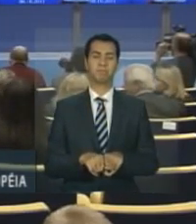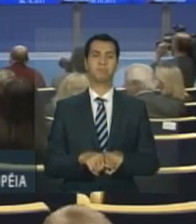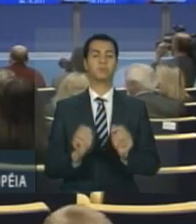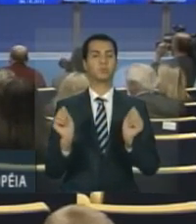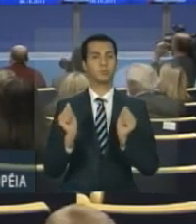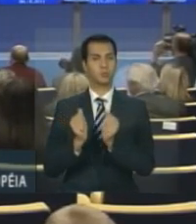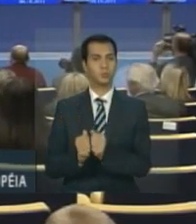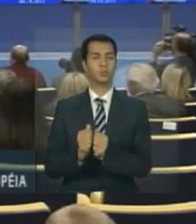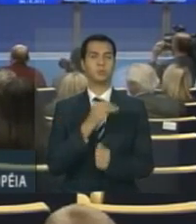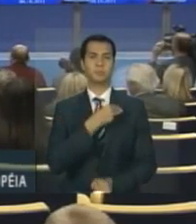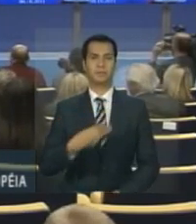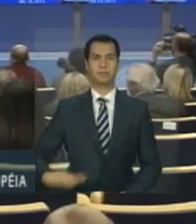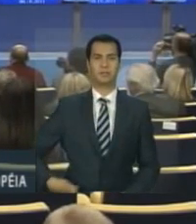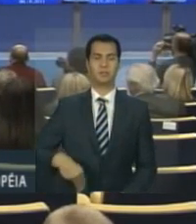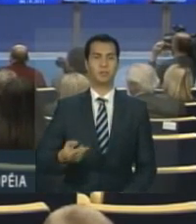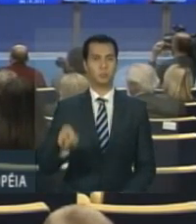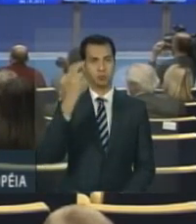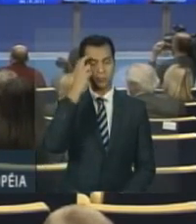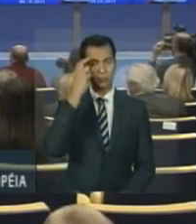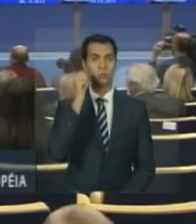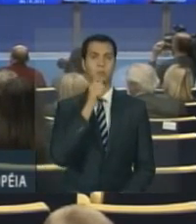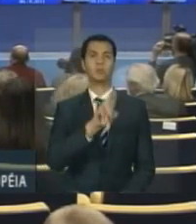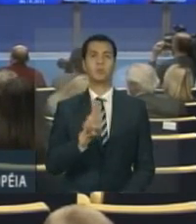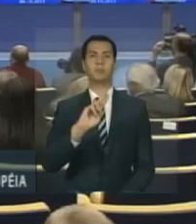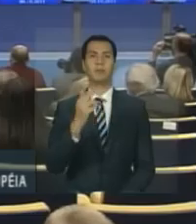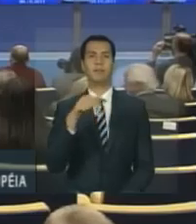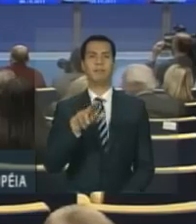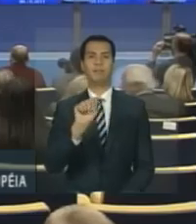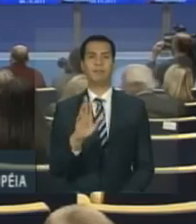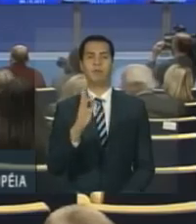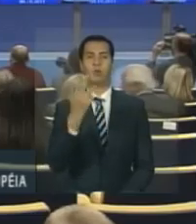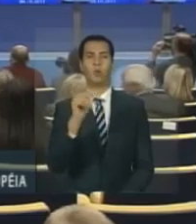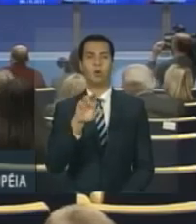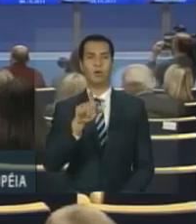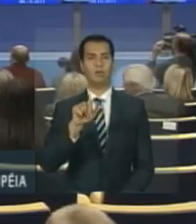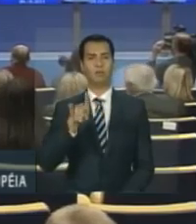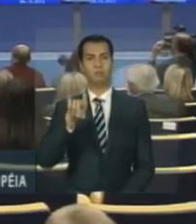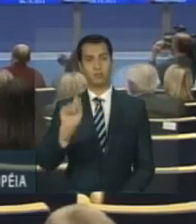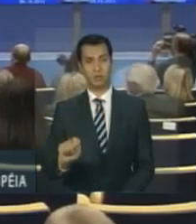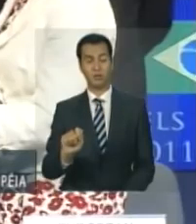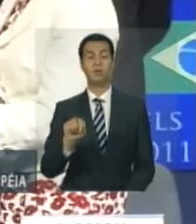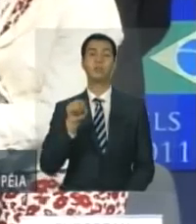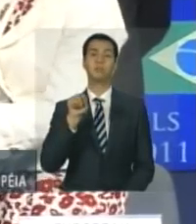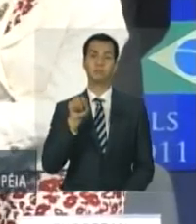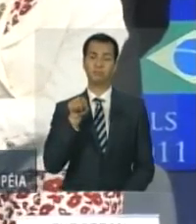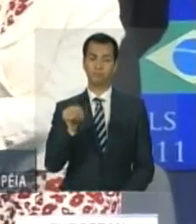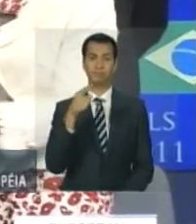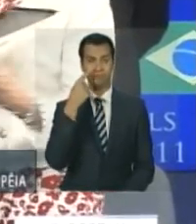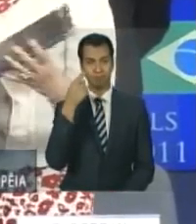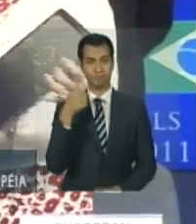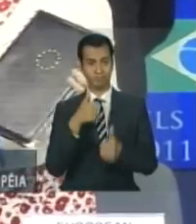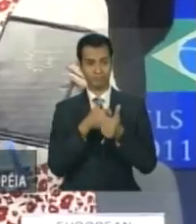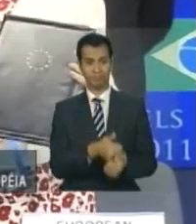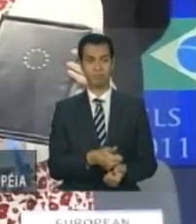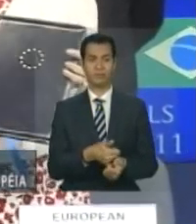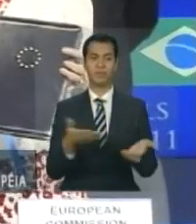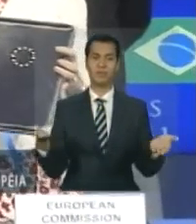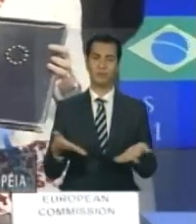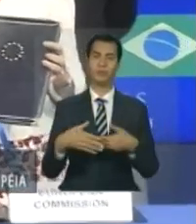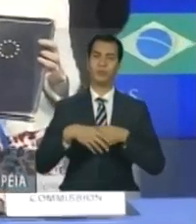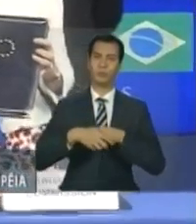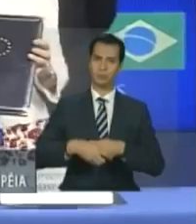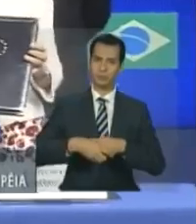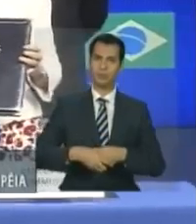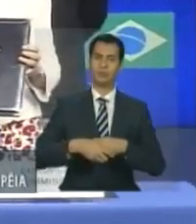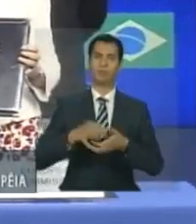Comércio Exterior. Pelo ministro Luiz Mercadante, que também acompanhamos aí a assinatura de atos, o ministro da ciência e